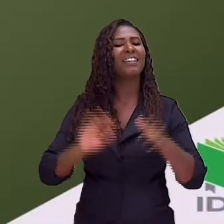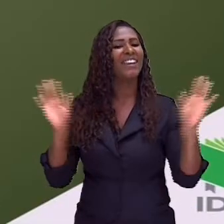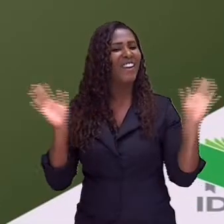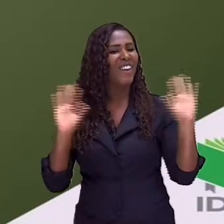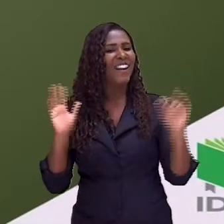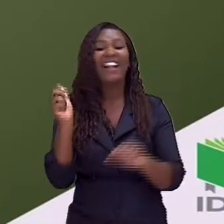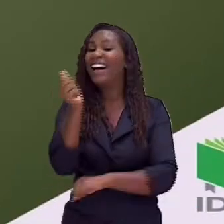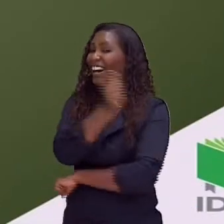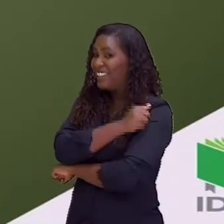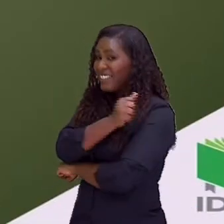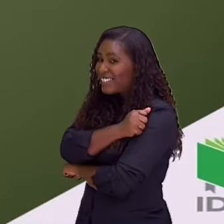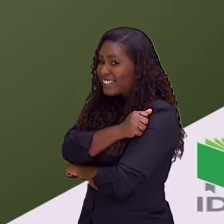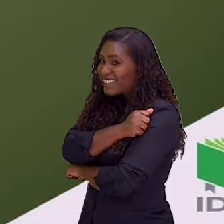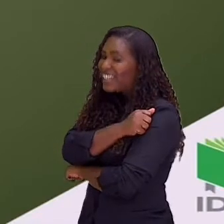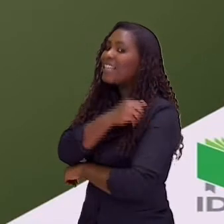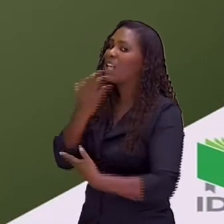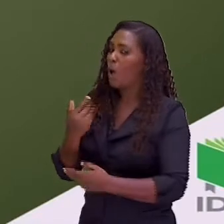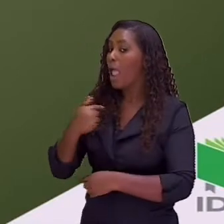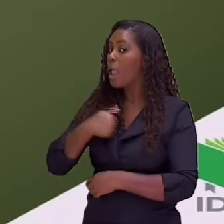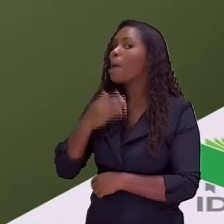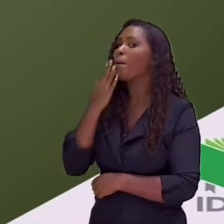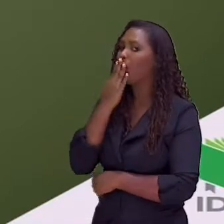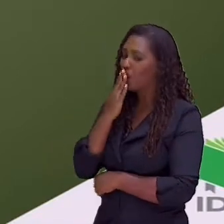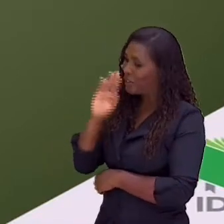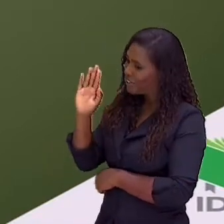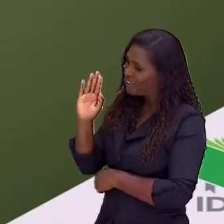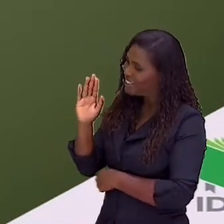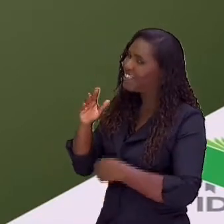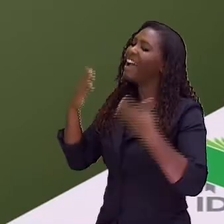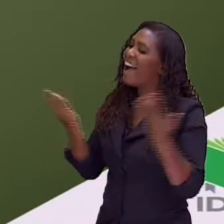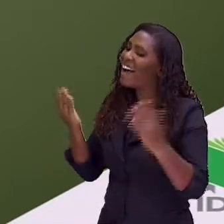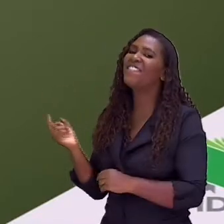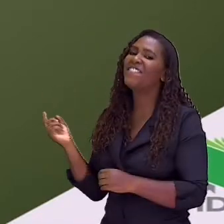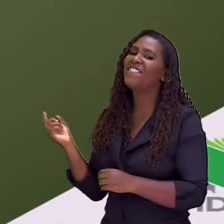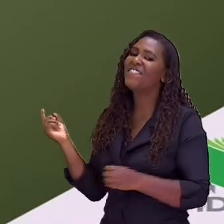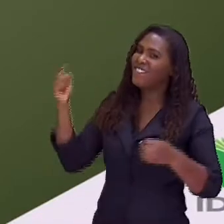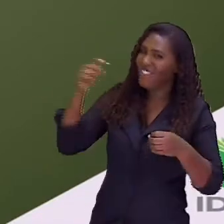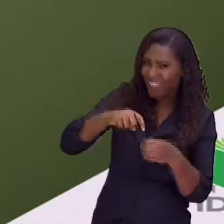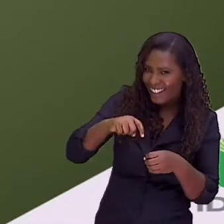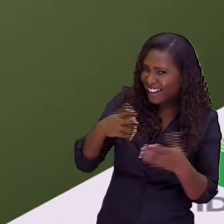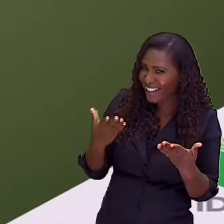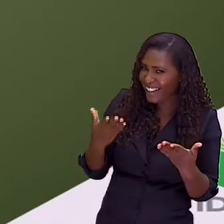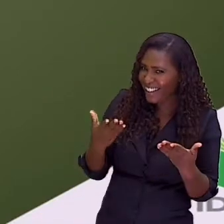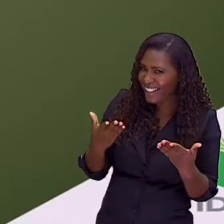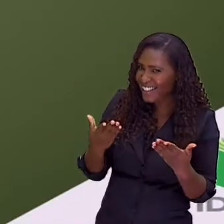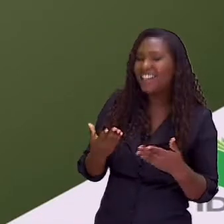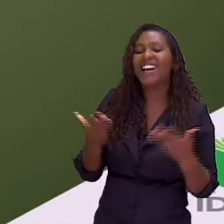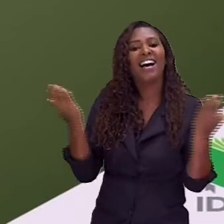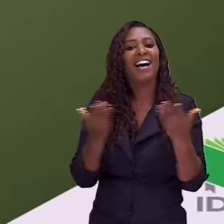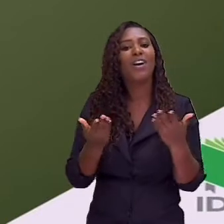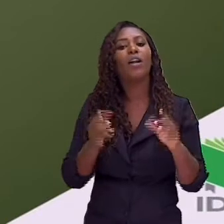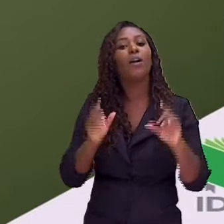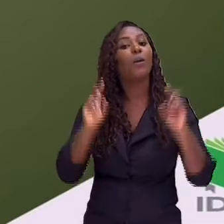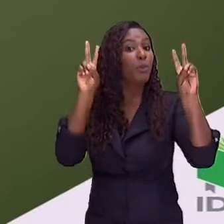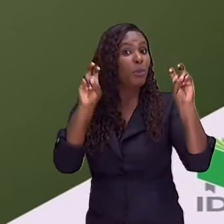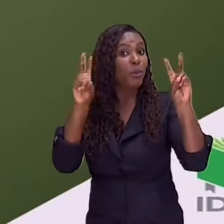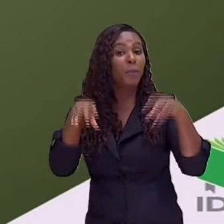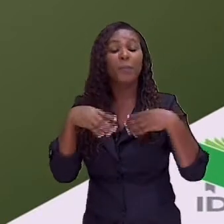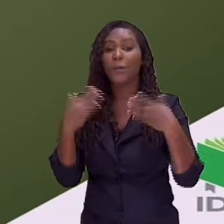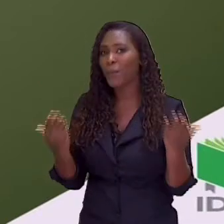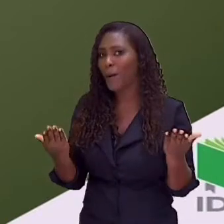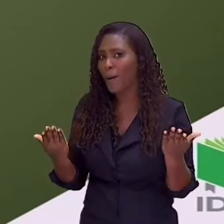Olá, estudantes! Como prometido, voltei para falar sobre a Constituição